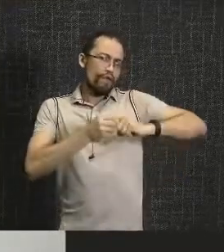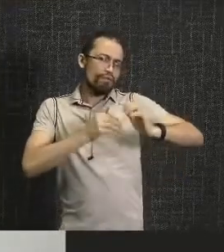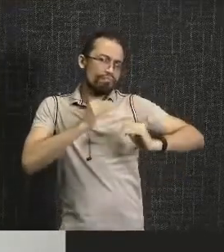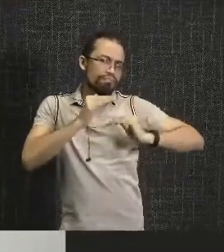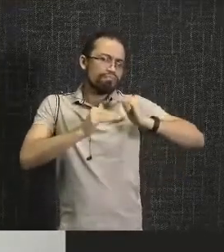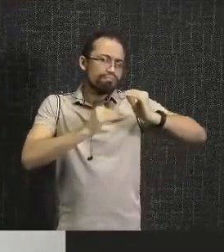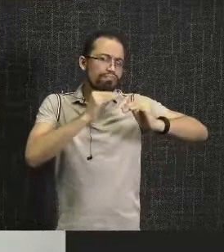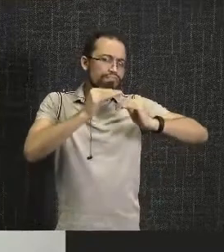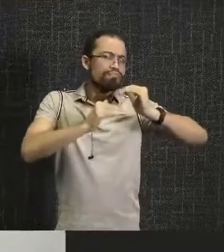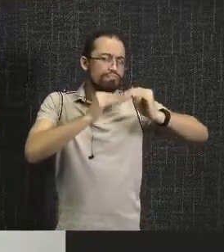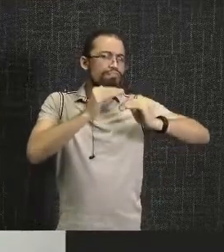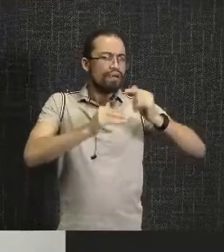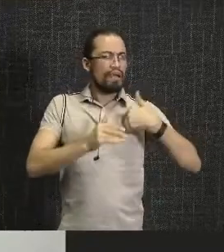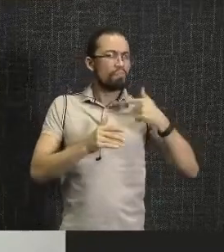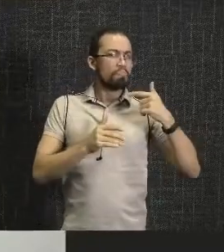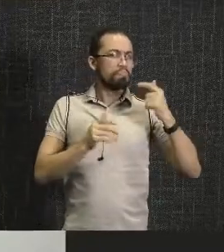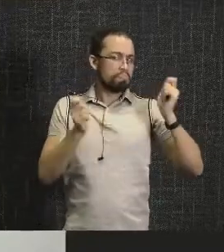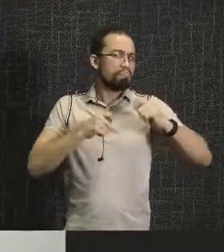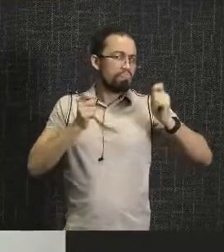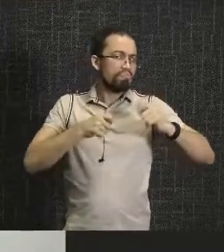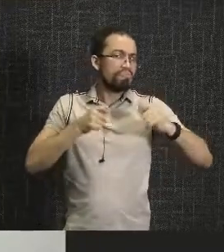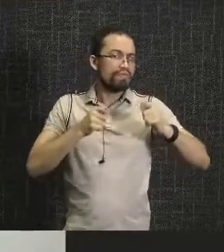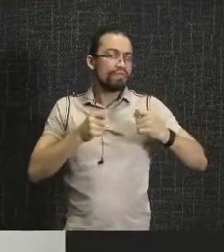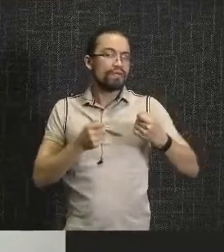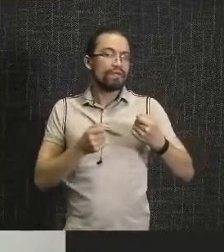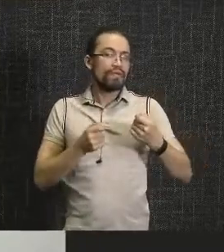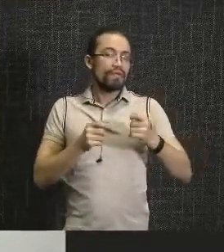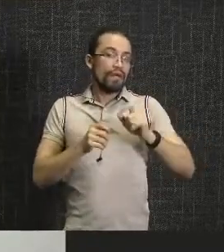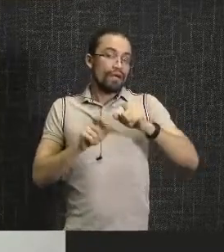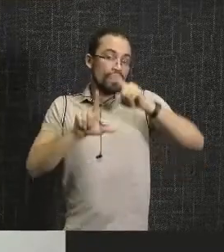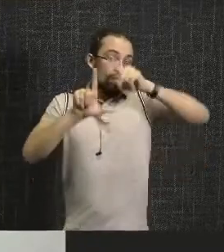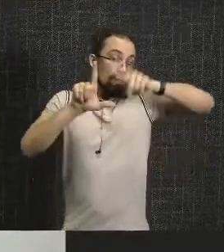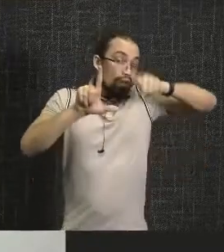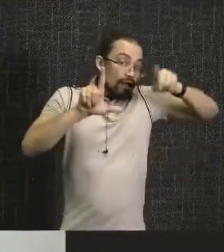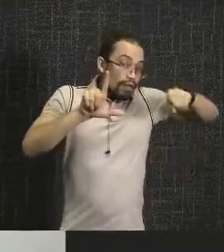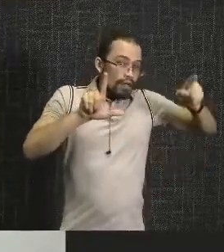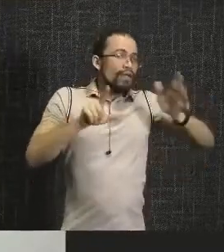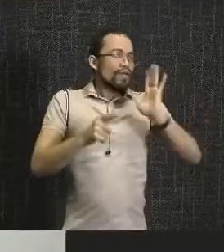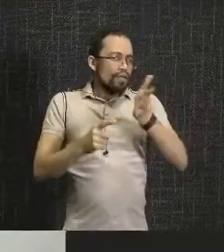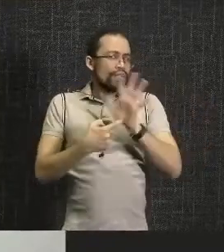agora, já vê um pouco nas estatísticas, uma recuperação